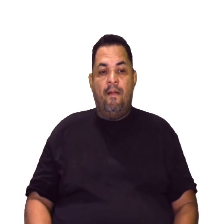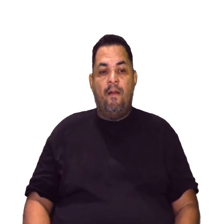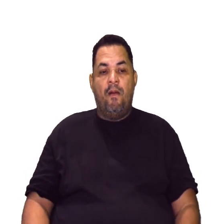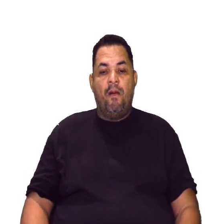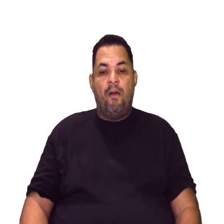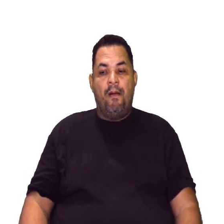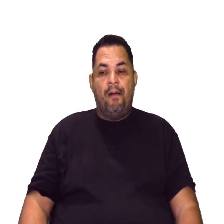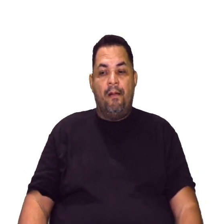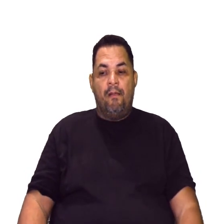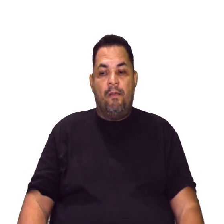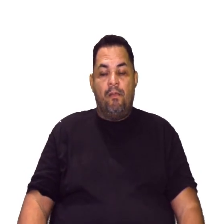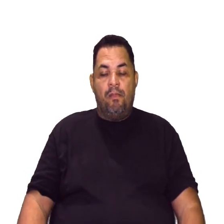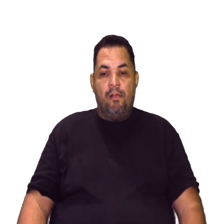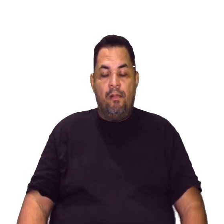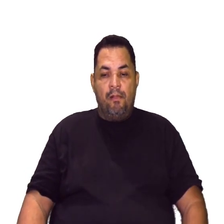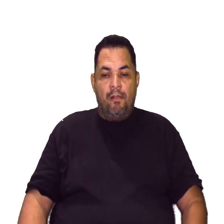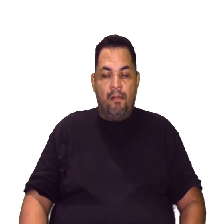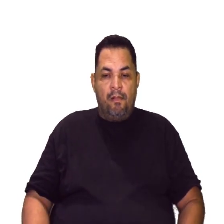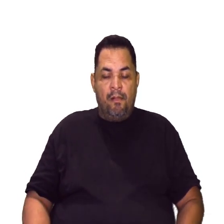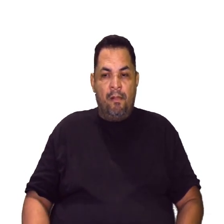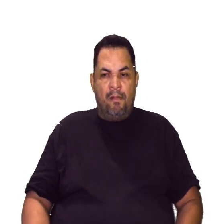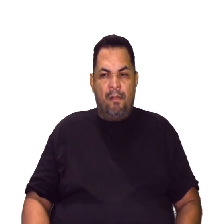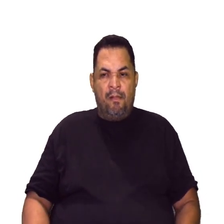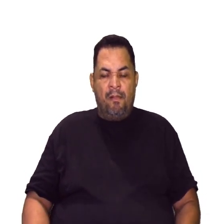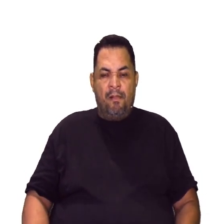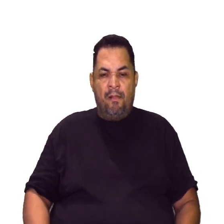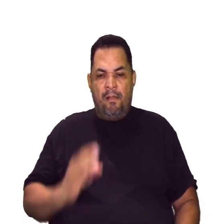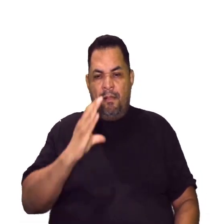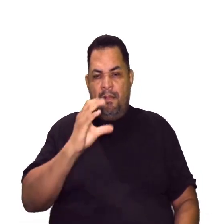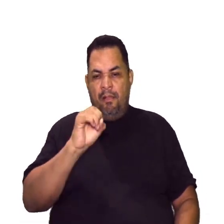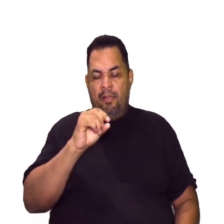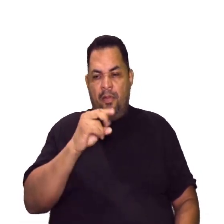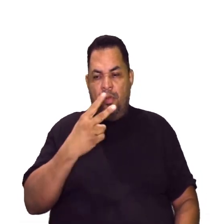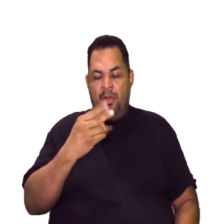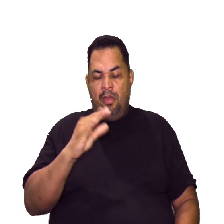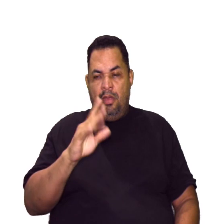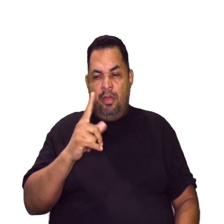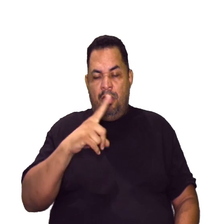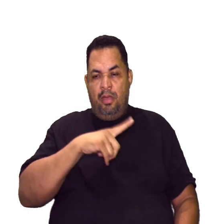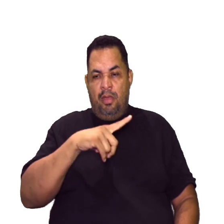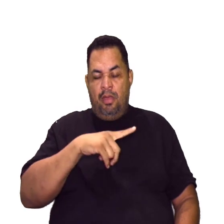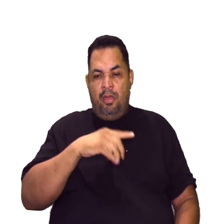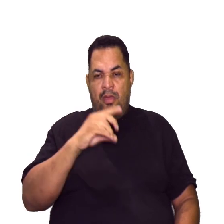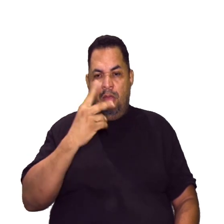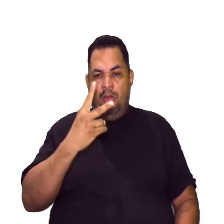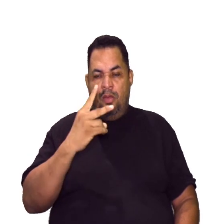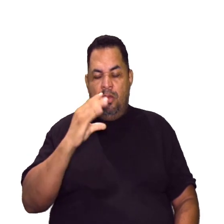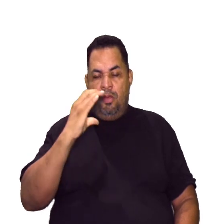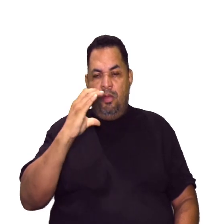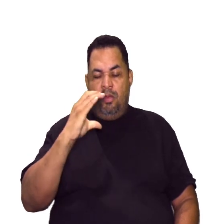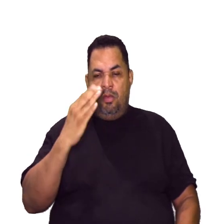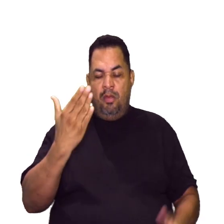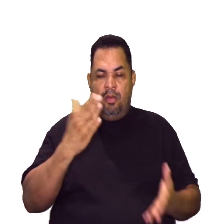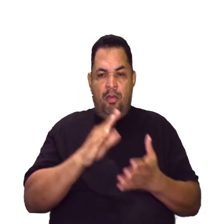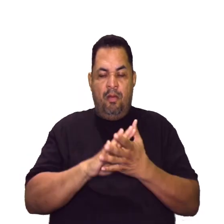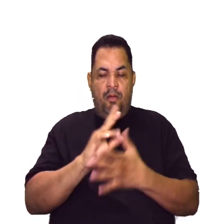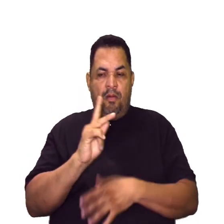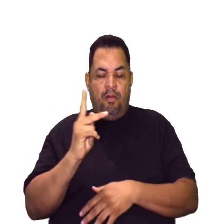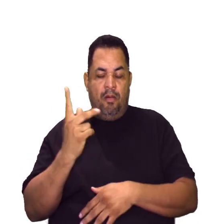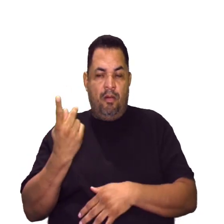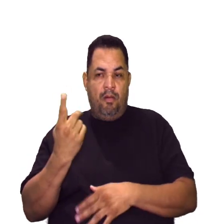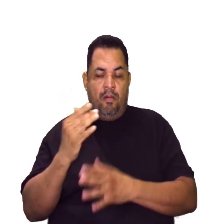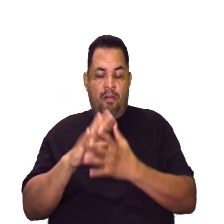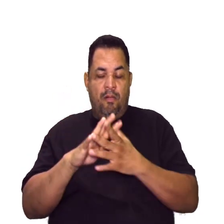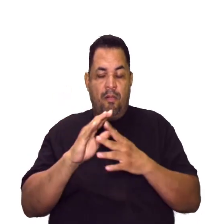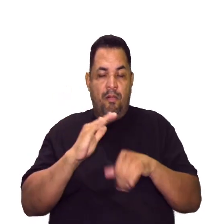C2H2 ou acetileno. Olha lá. Então, C2H2, nós temos 2 carbonos e temos os hidrogênios,